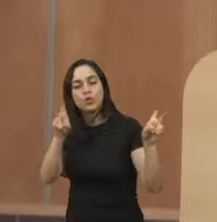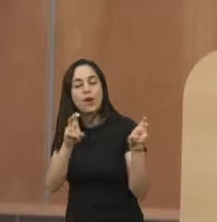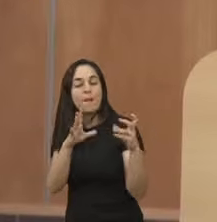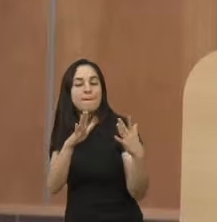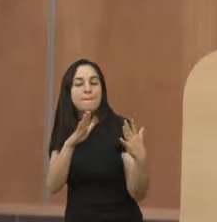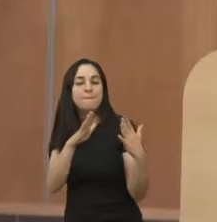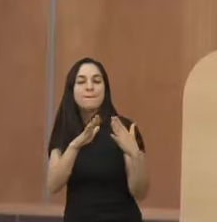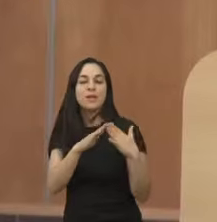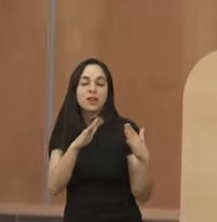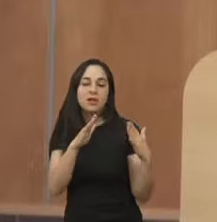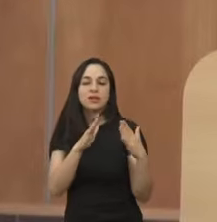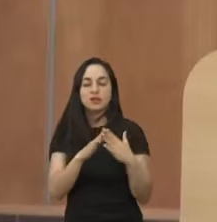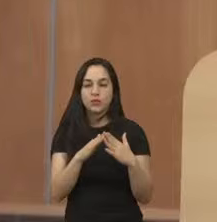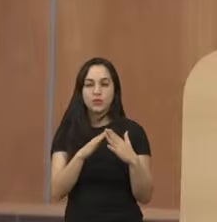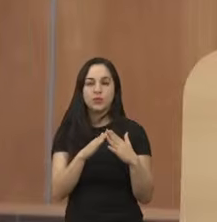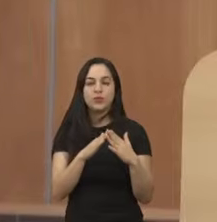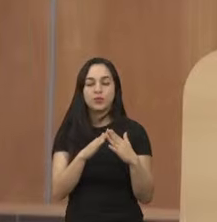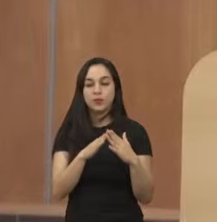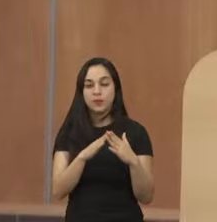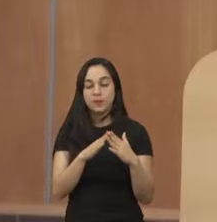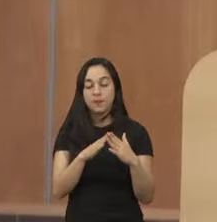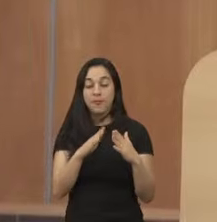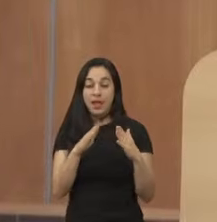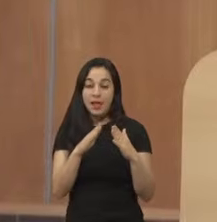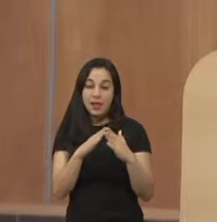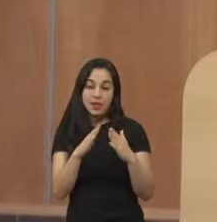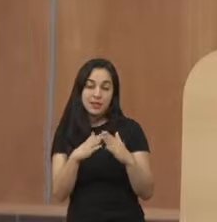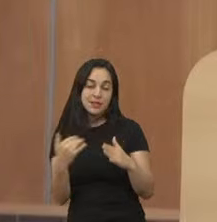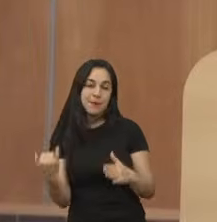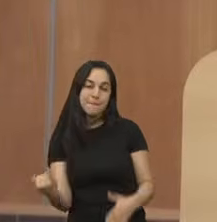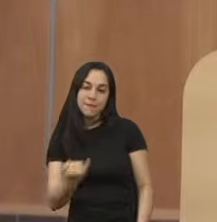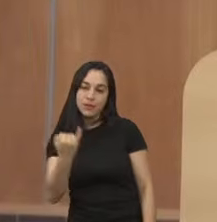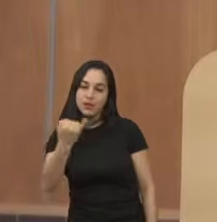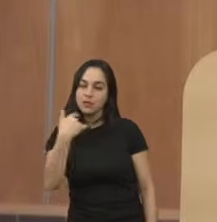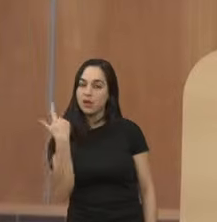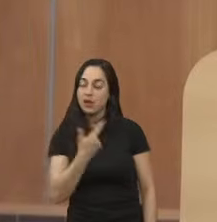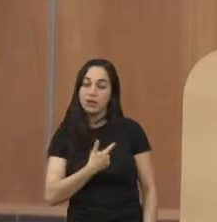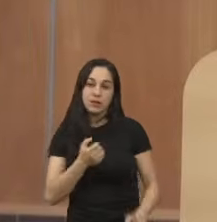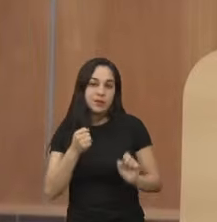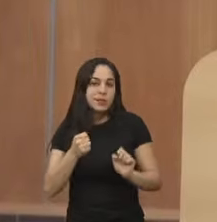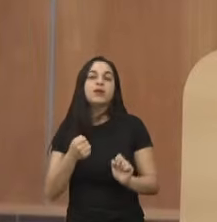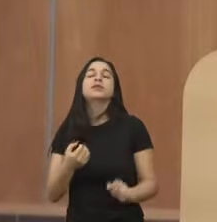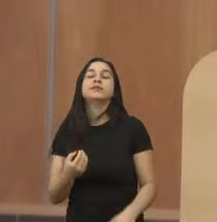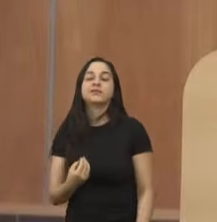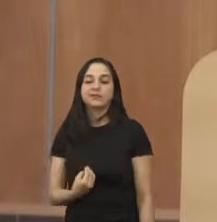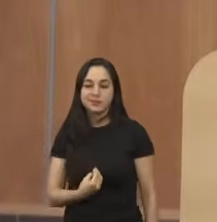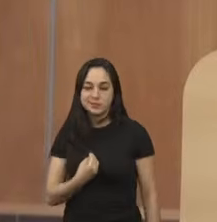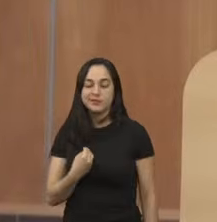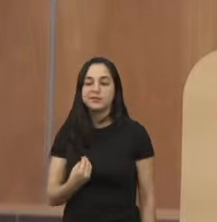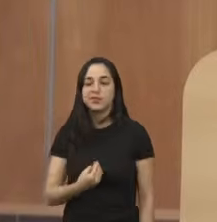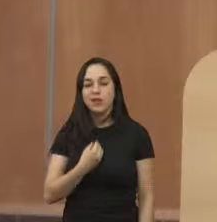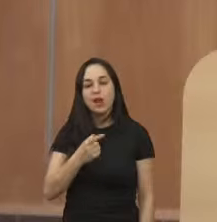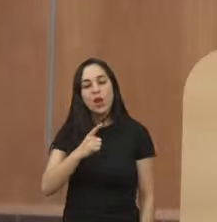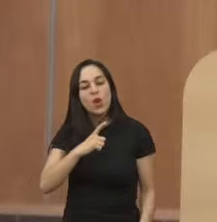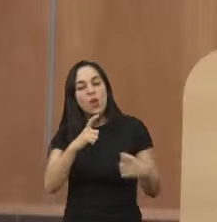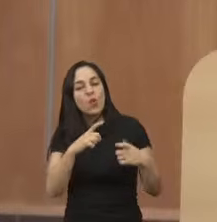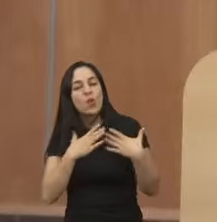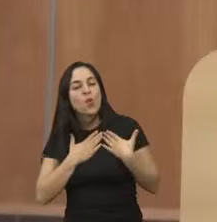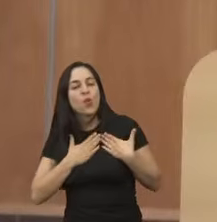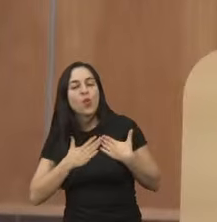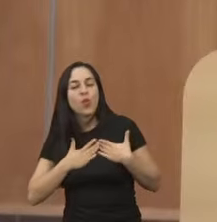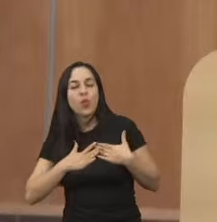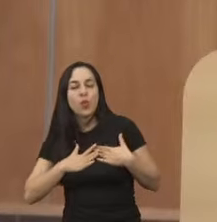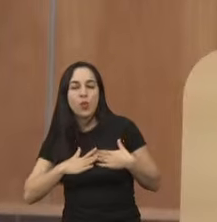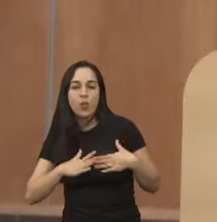habitação. E a casa, ela é fundamental para que a gente possa sobreviver, ter um descanso, um